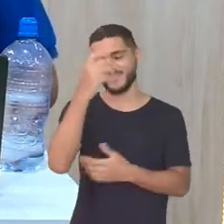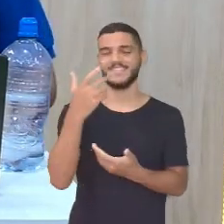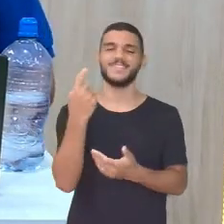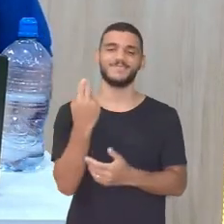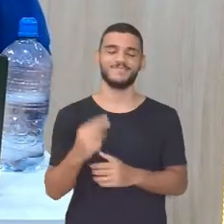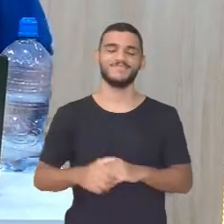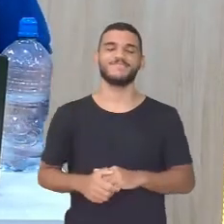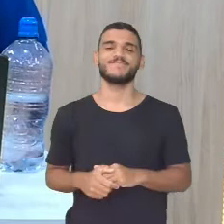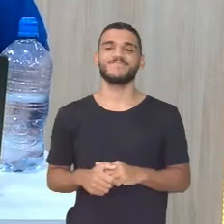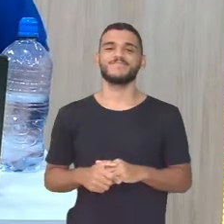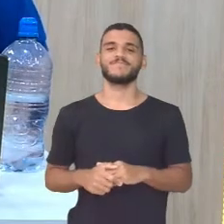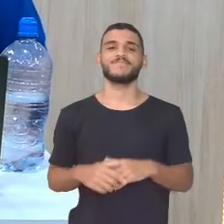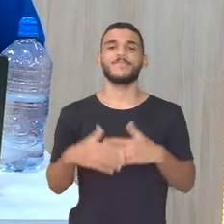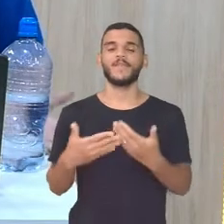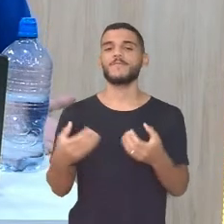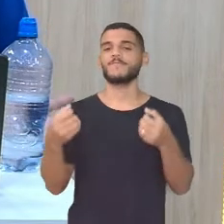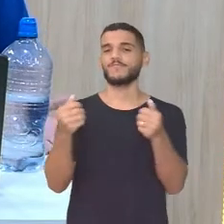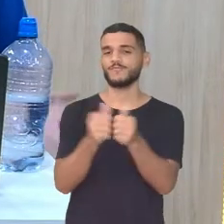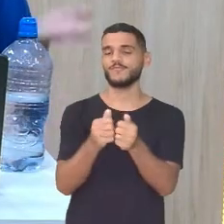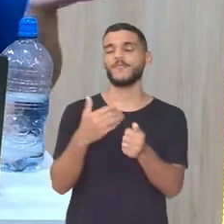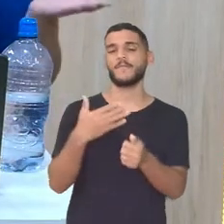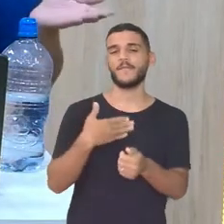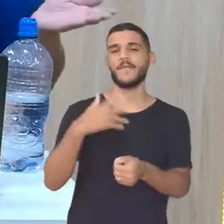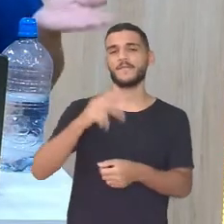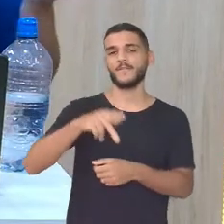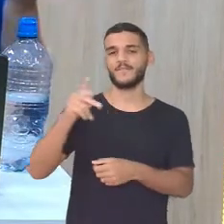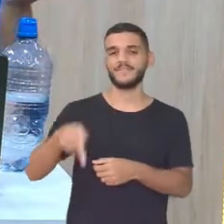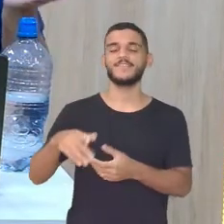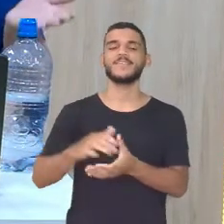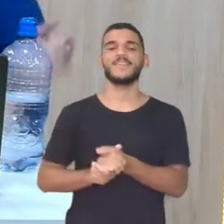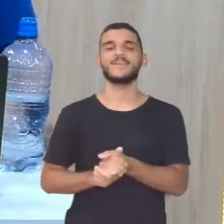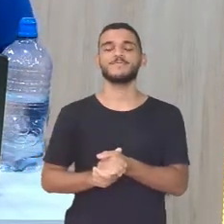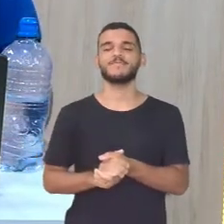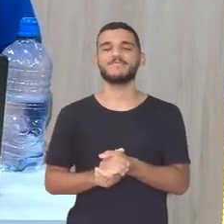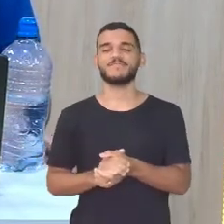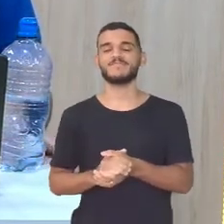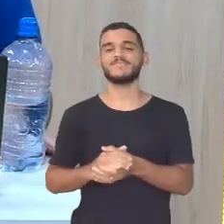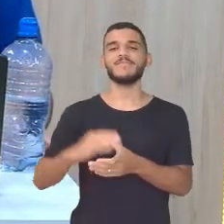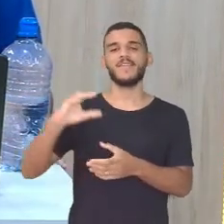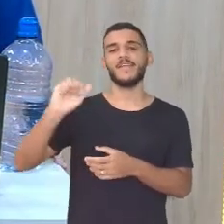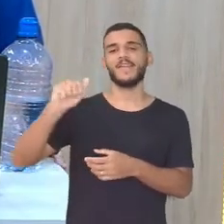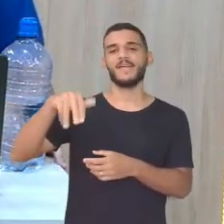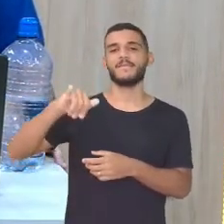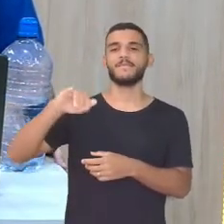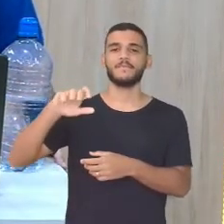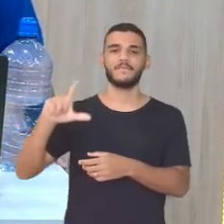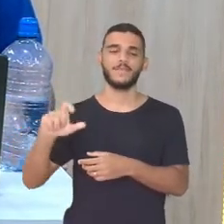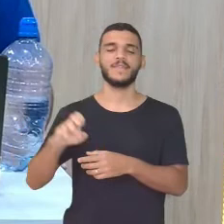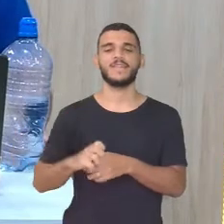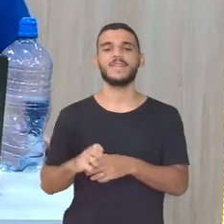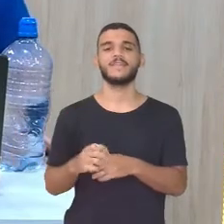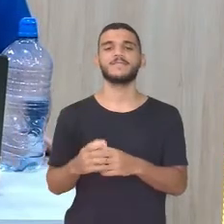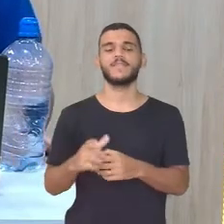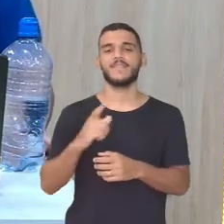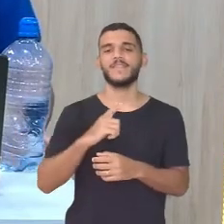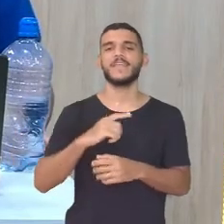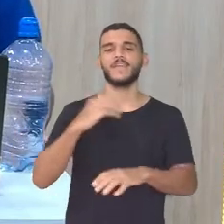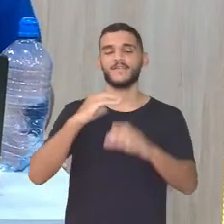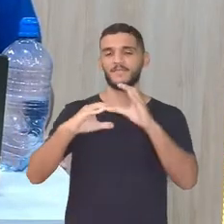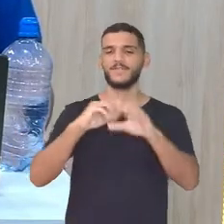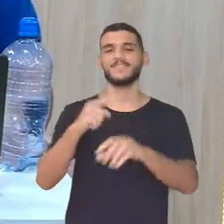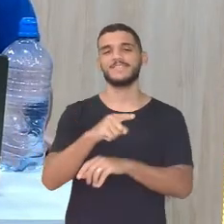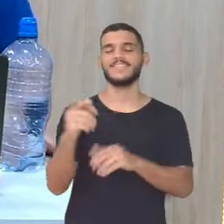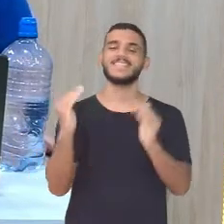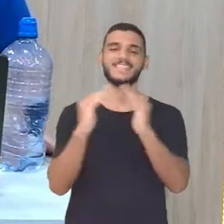praticando. E ao meu lado eu tenho a professora Camille Borba, que vai fazer a comunicação com vocês aí em casa. Olá, Camille.